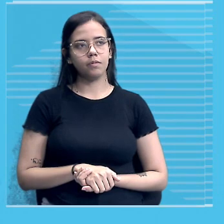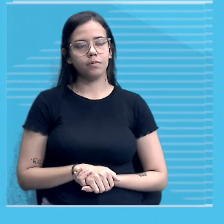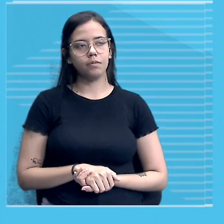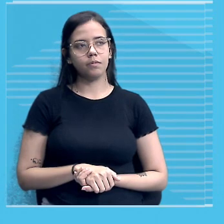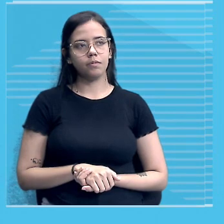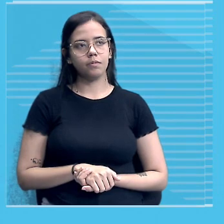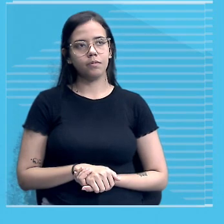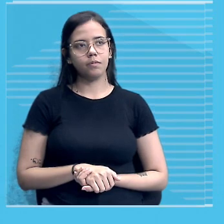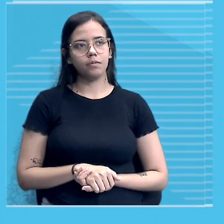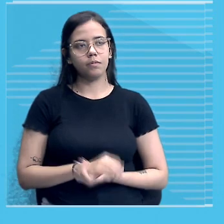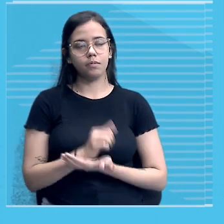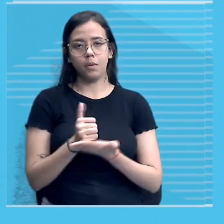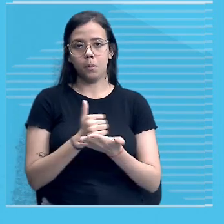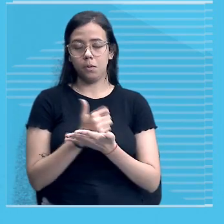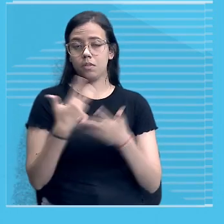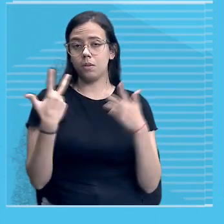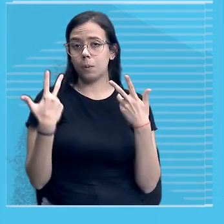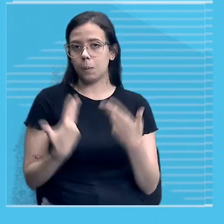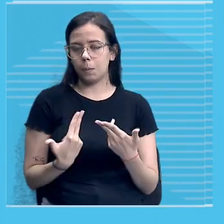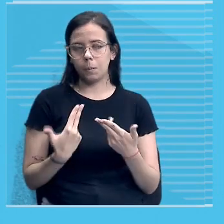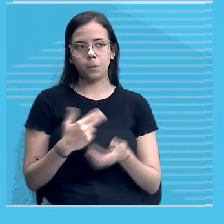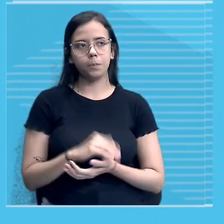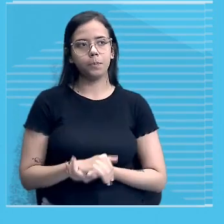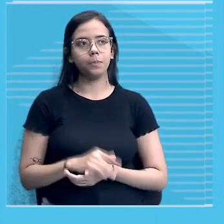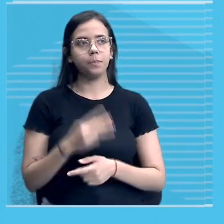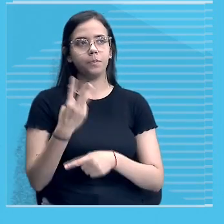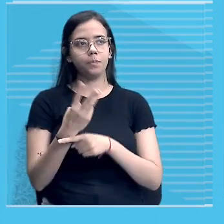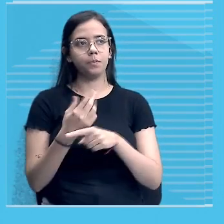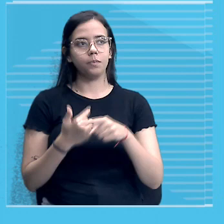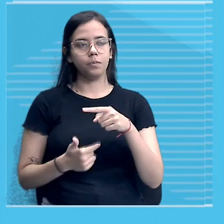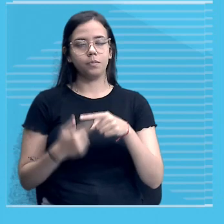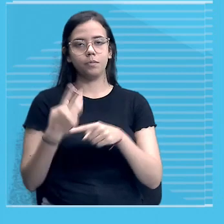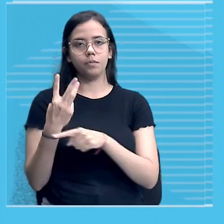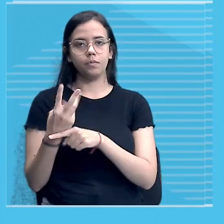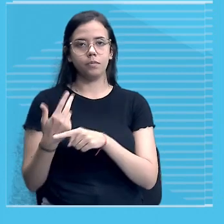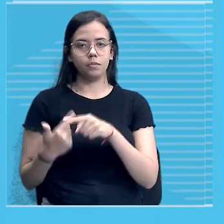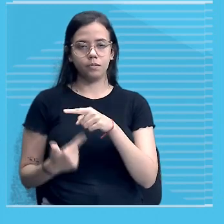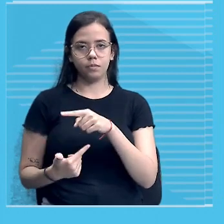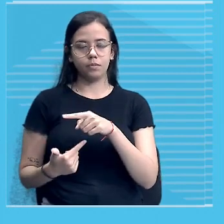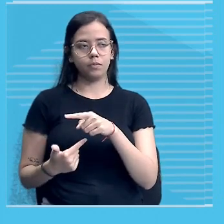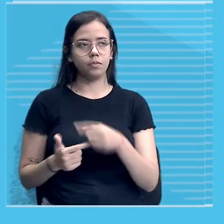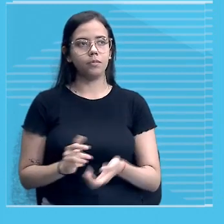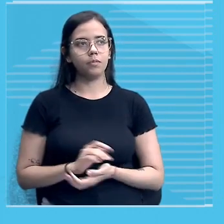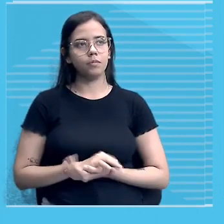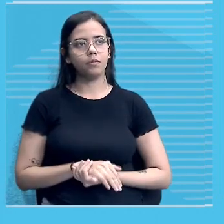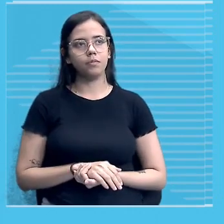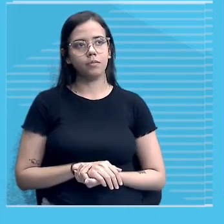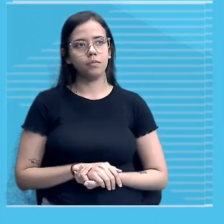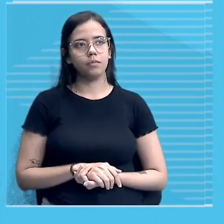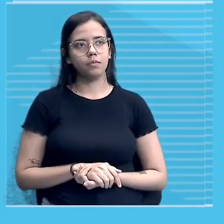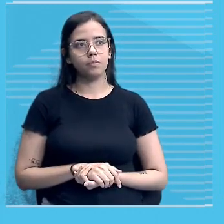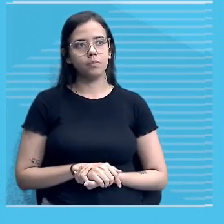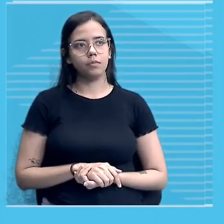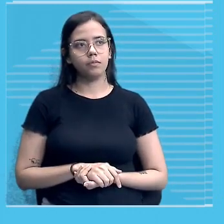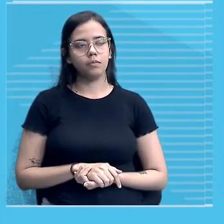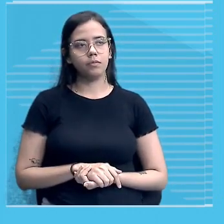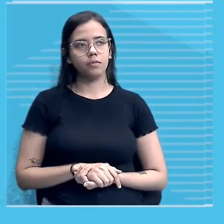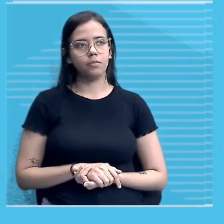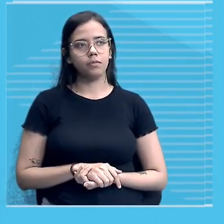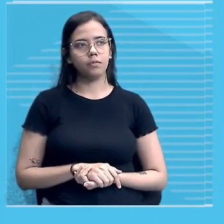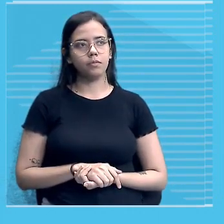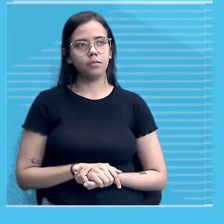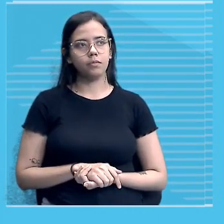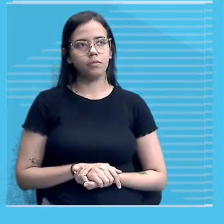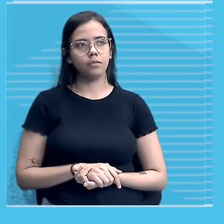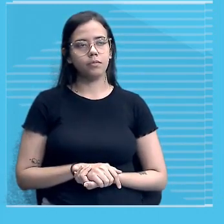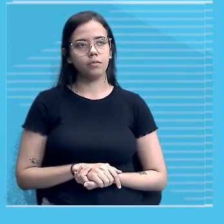uma base é 3 sobre 2 a outra base é 3 sobre 2 Então os expoentes tem